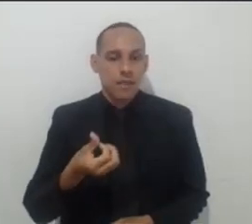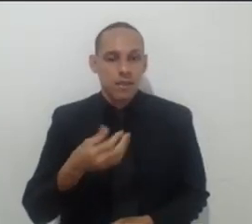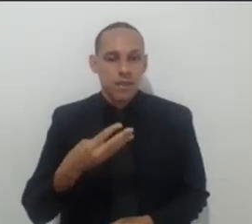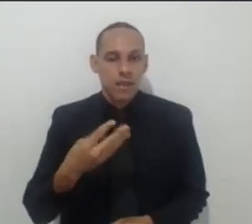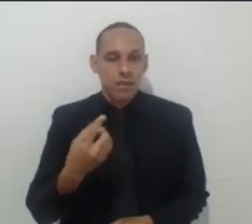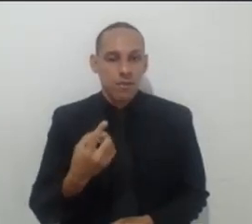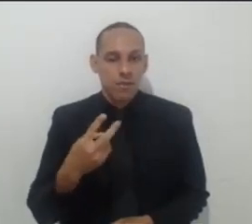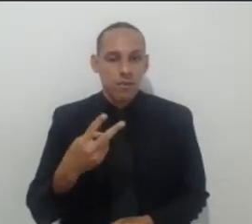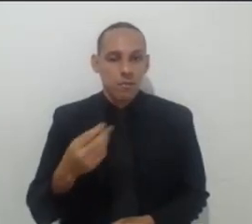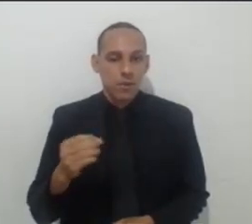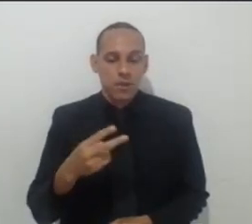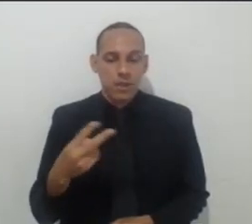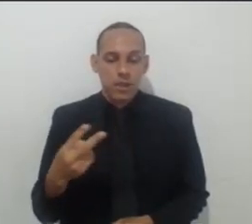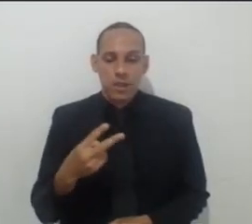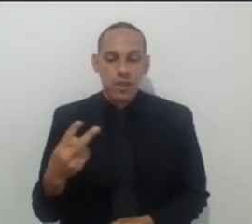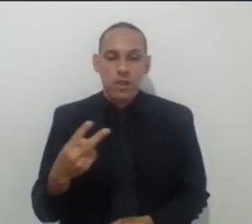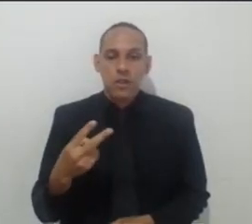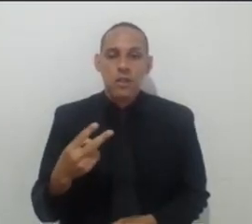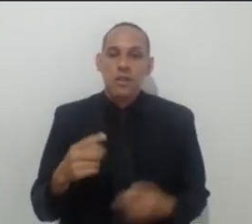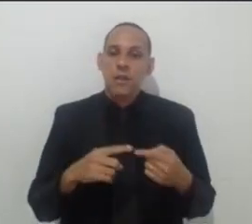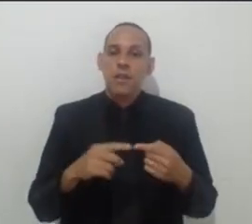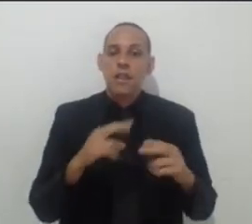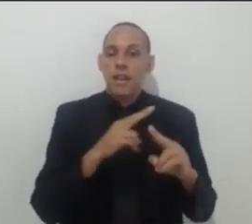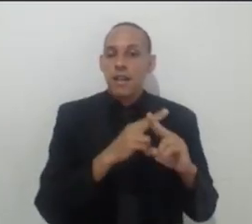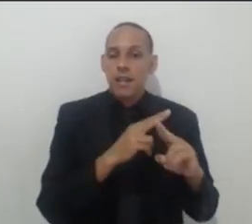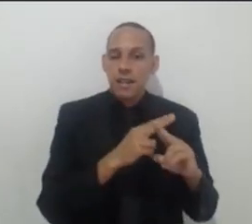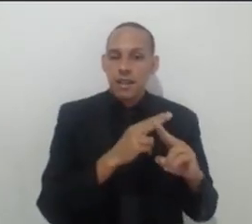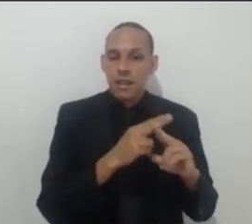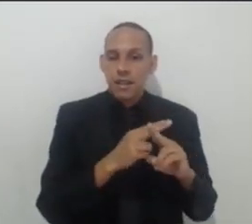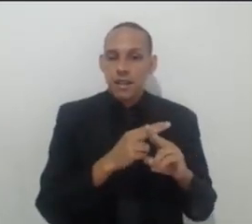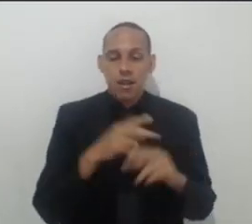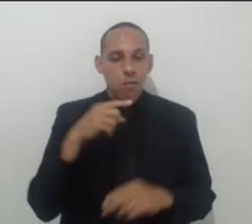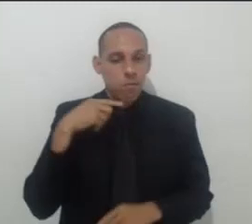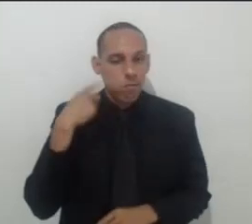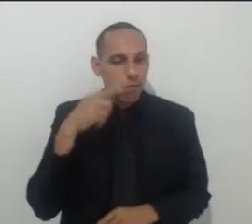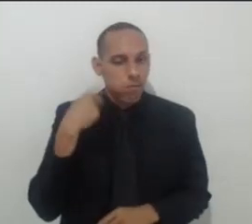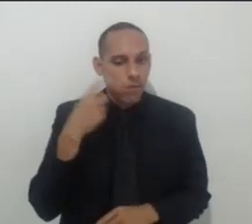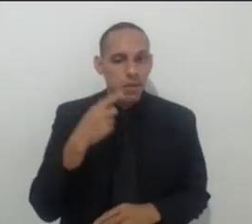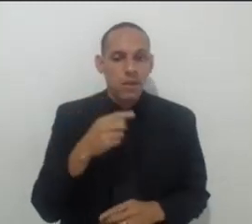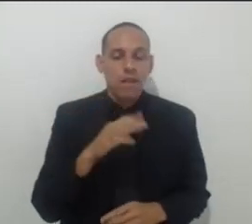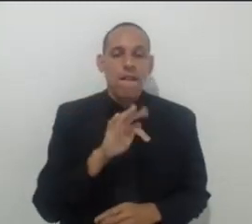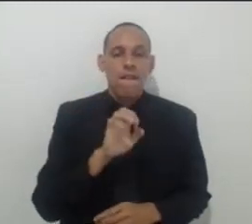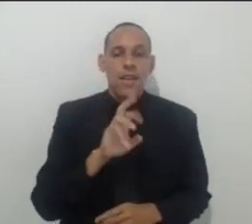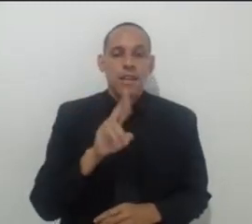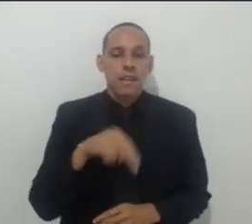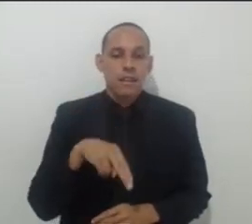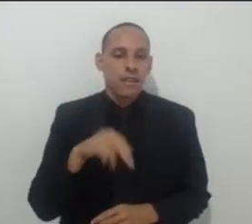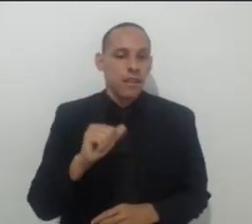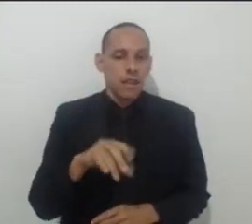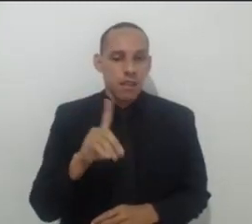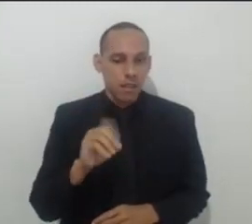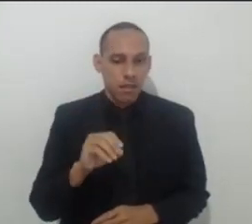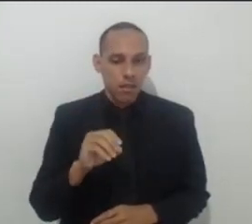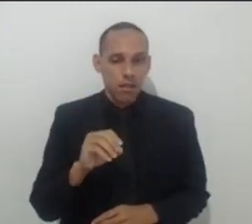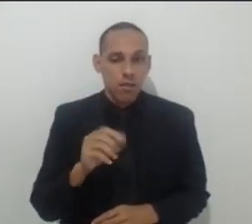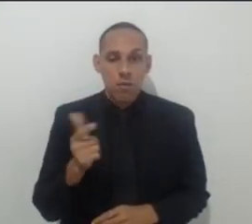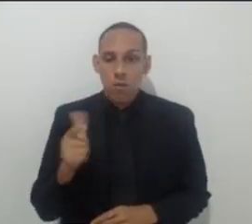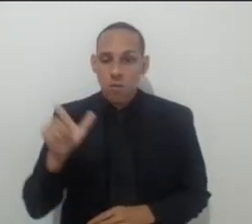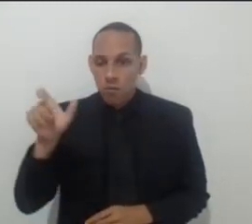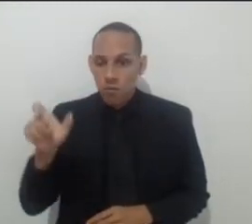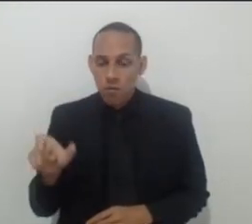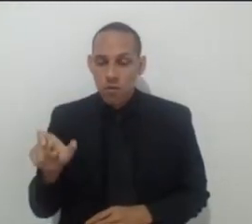080-3641-62-2022, impetrante é a Caixa Econômica Federal, advogado Fernando Luiz de Negreiros, impetrado juízo